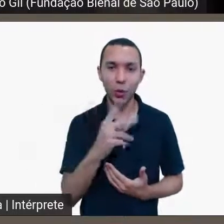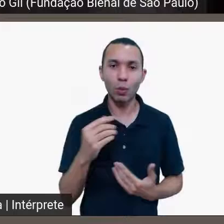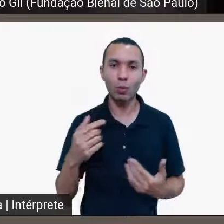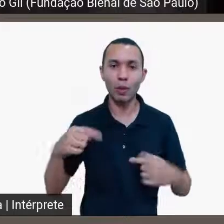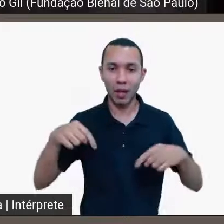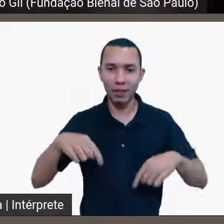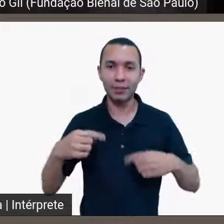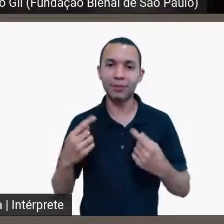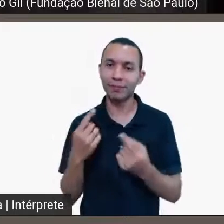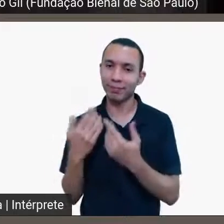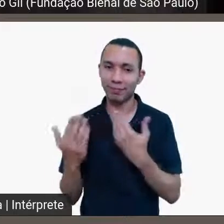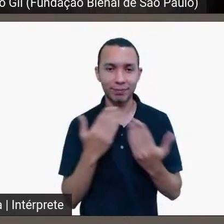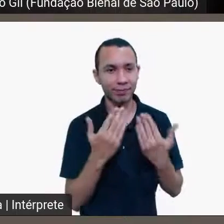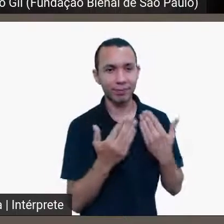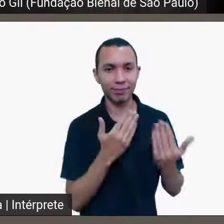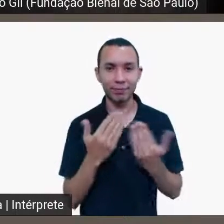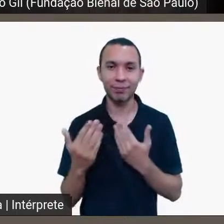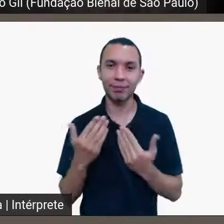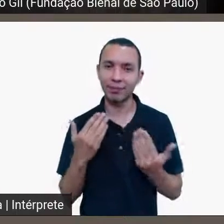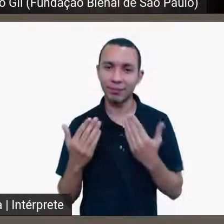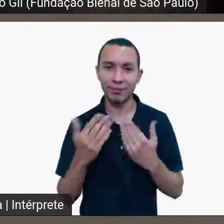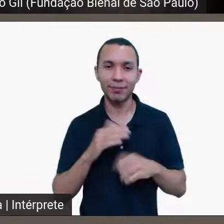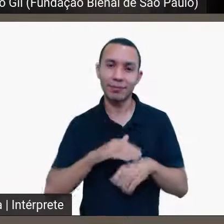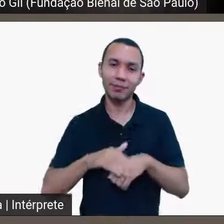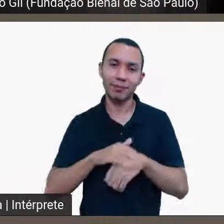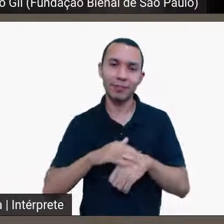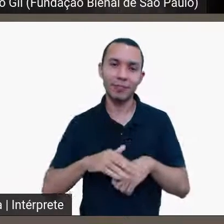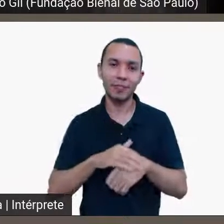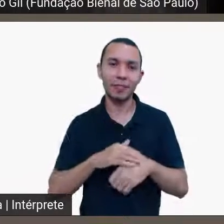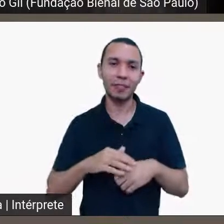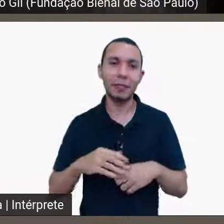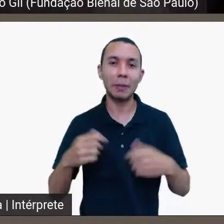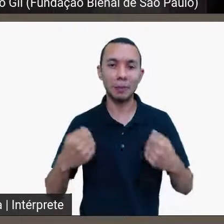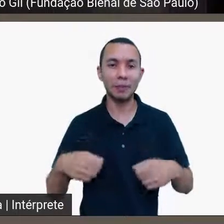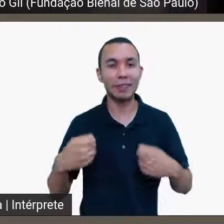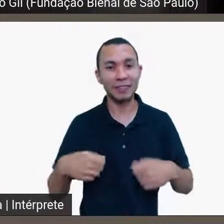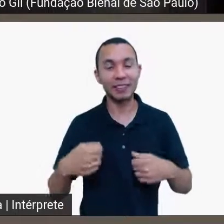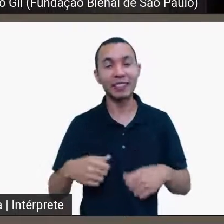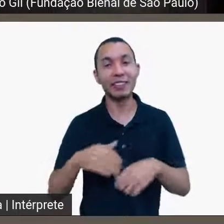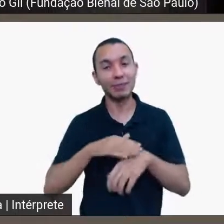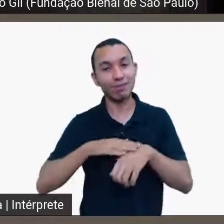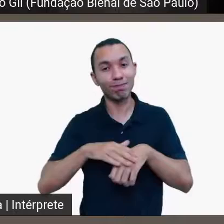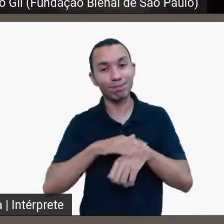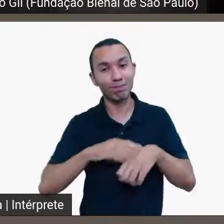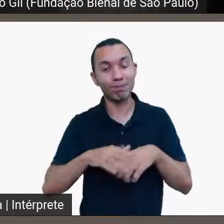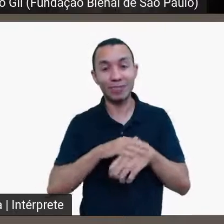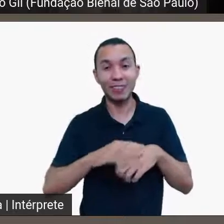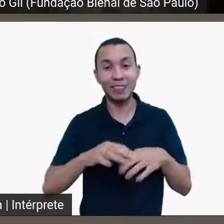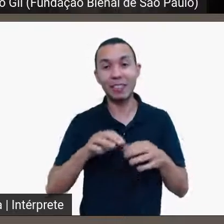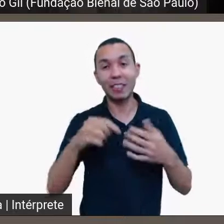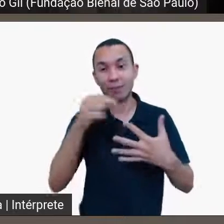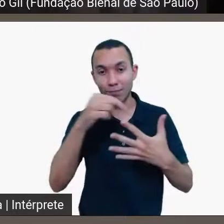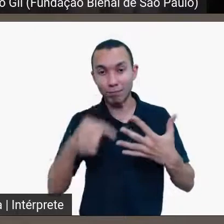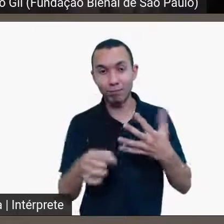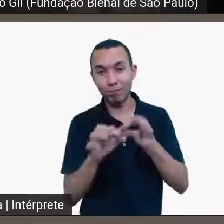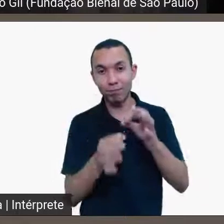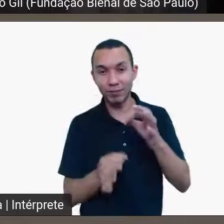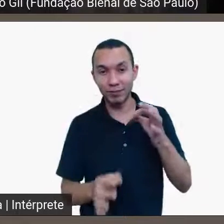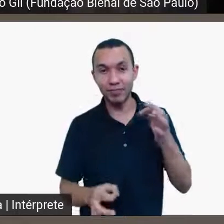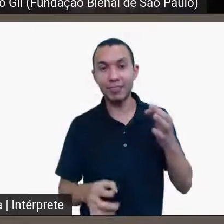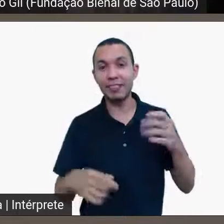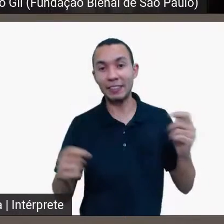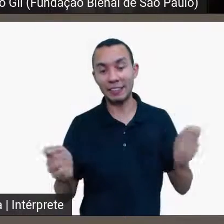dizer que, na verdade, isso é uma conversa que precisa, né, se estender e se desdobrar de muitas maneiras, e convidar todos